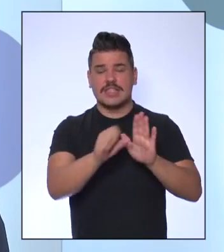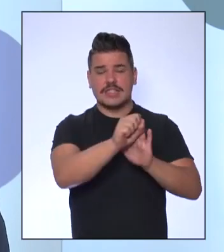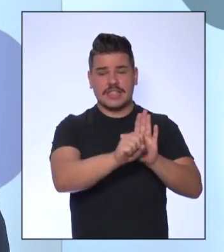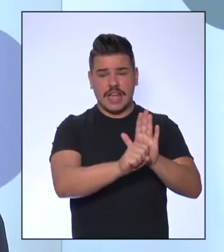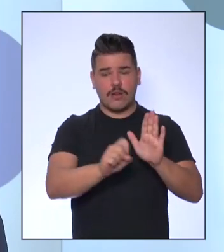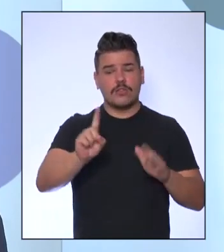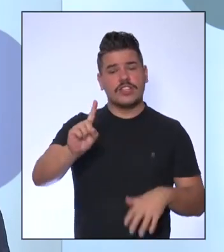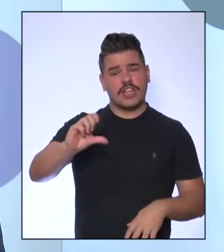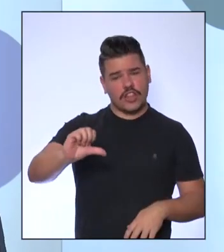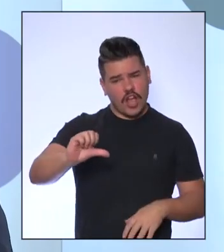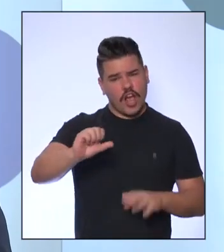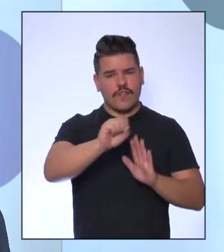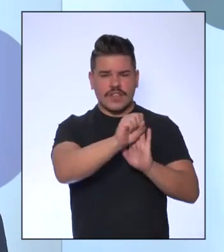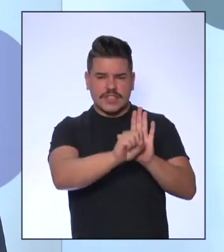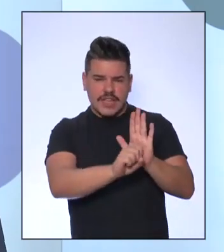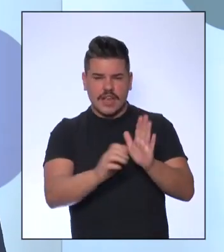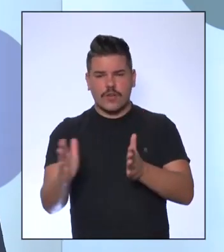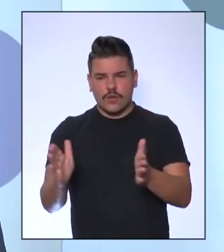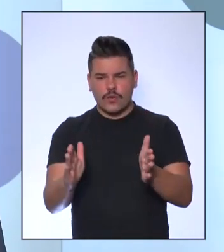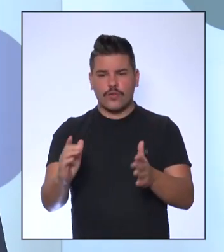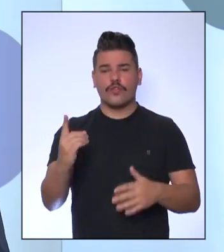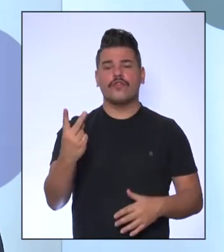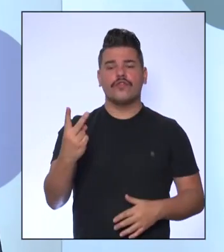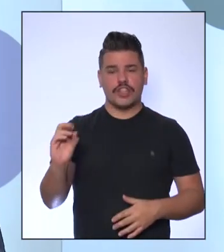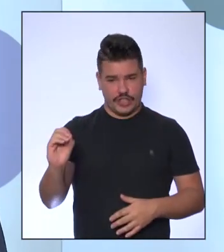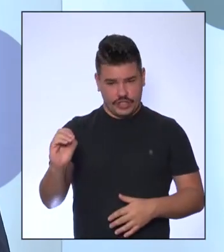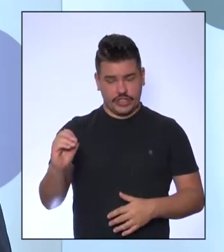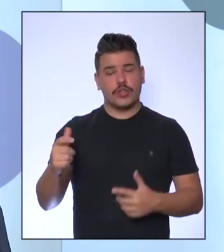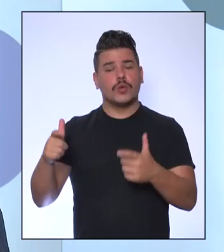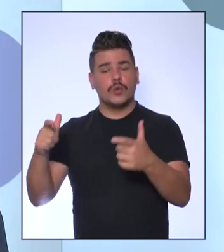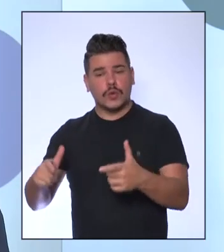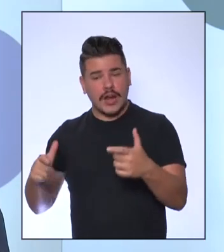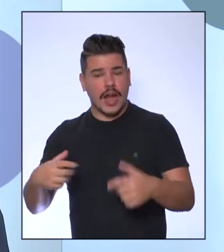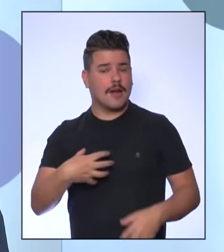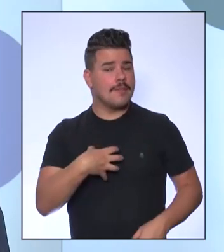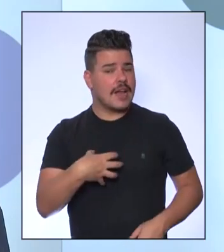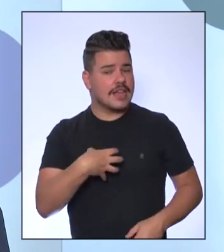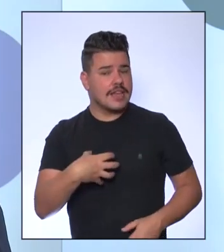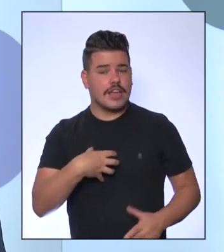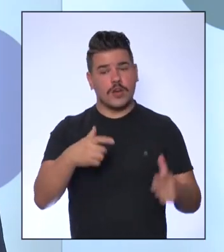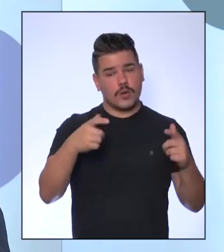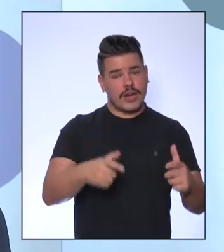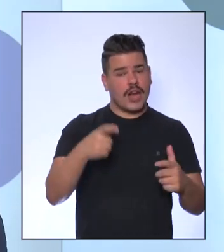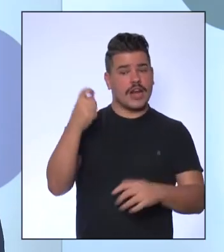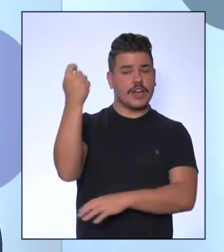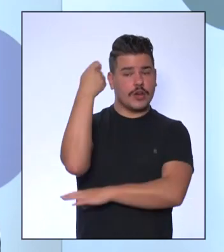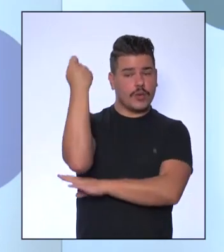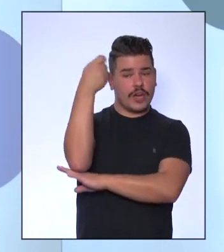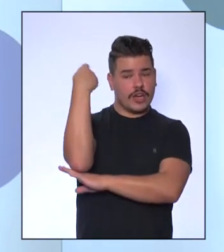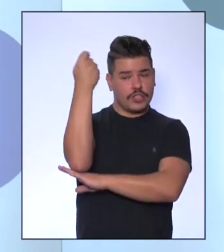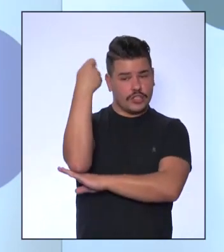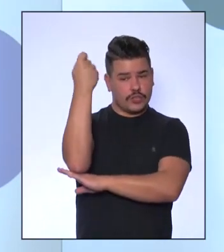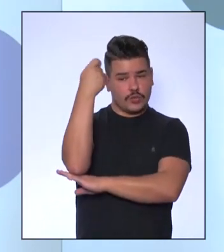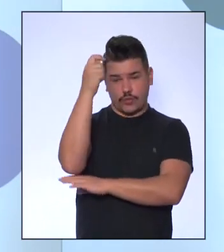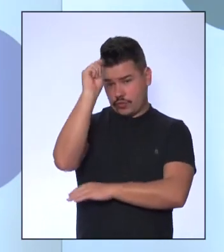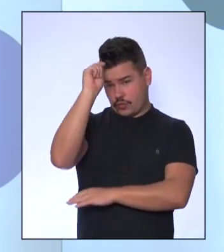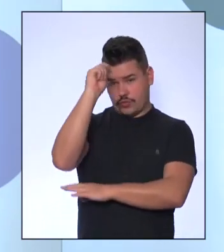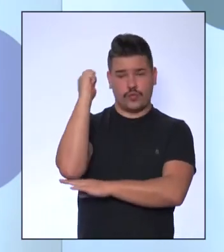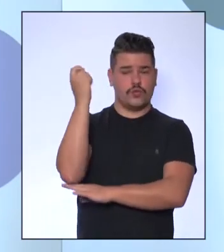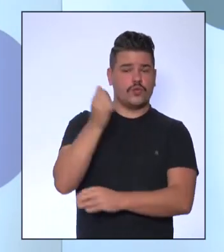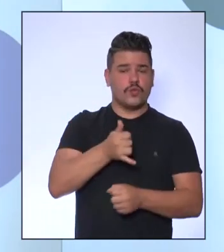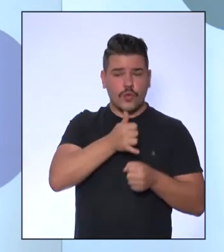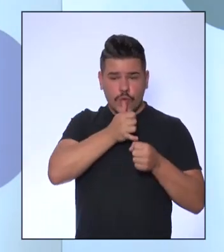XX. Algumas aconteceram na Bahia, outras no Rio Grande do Sul, outras aconteceram no Rio de